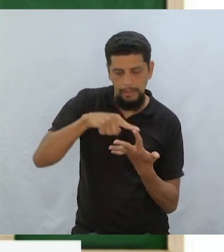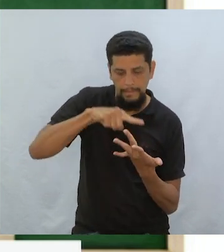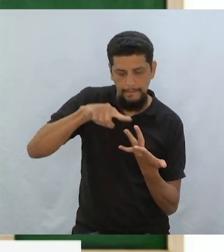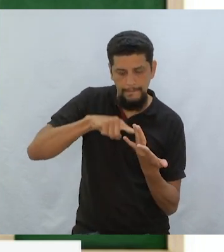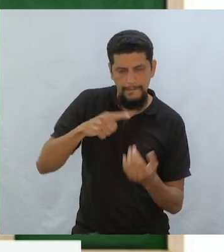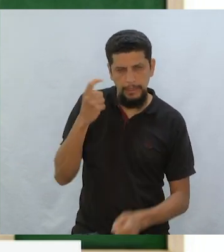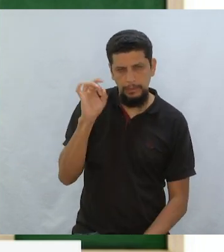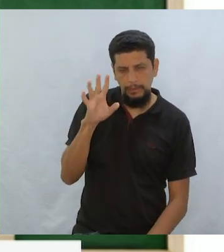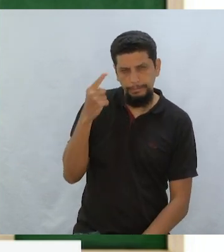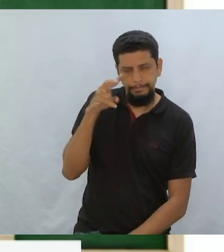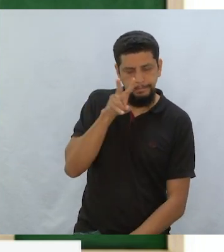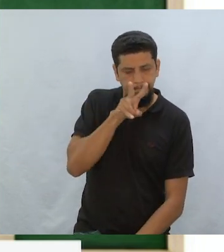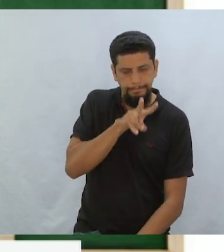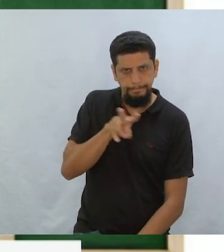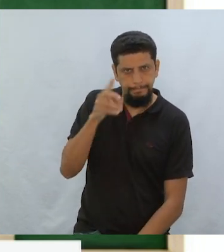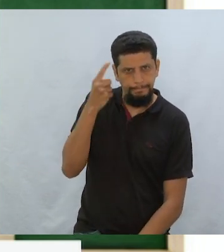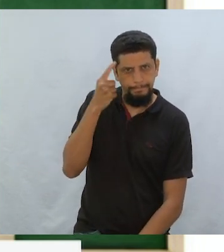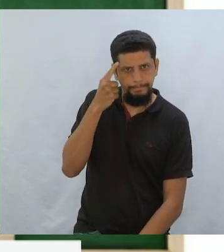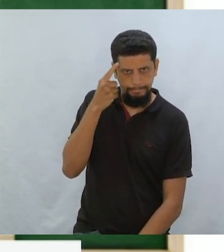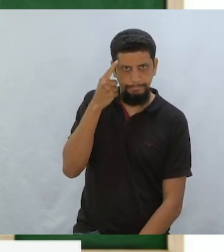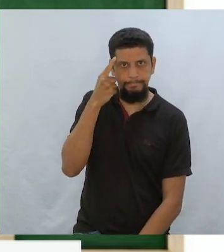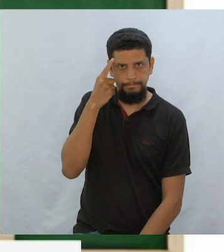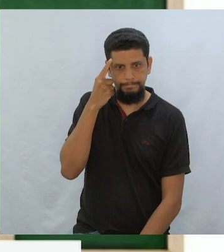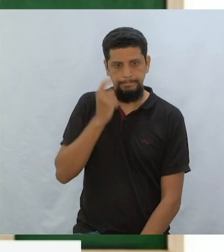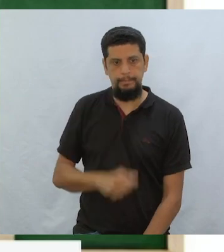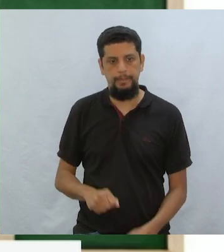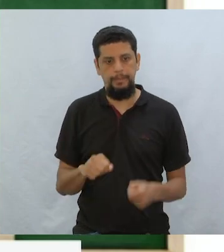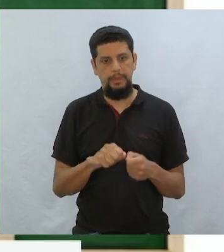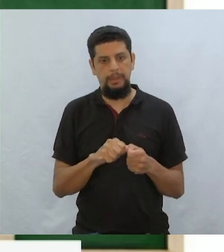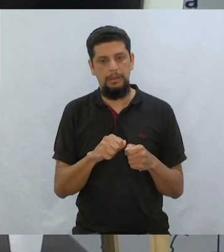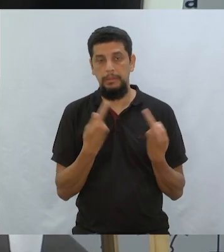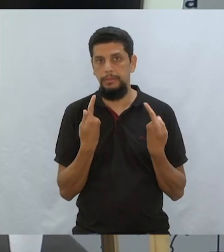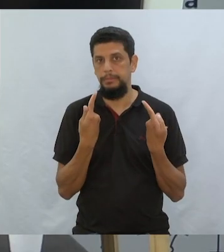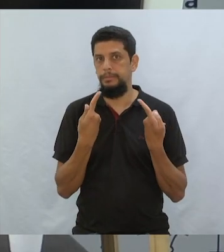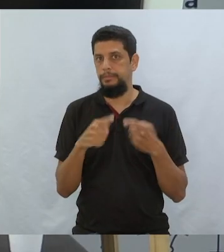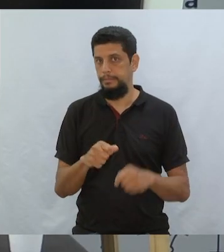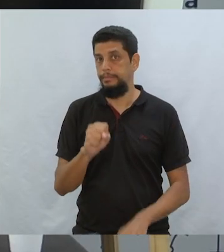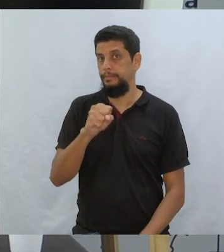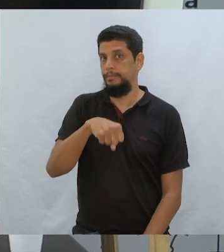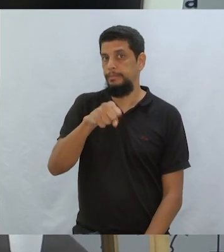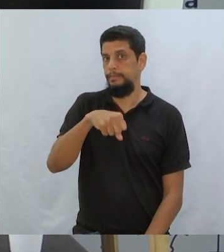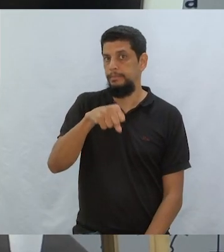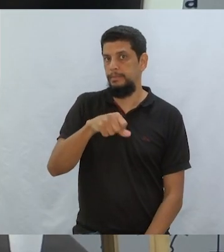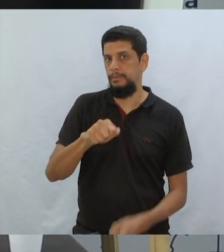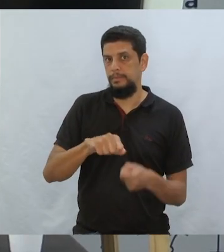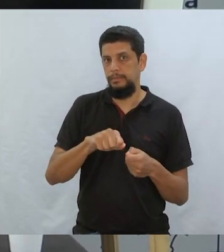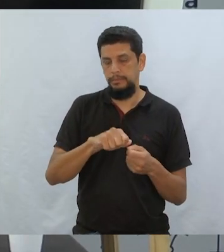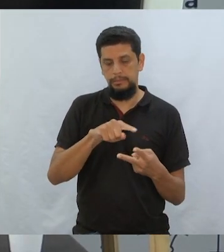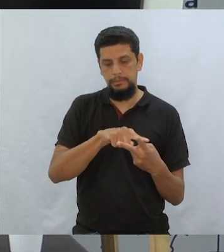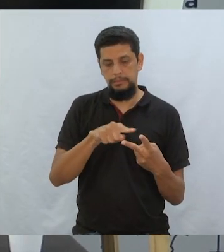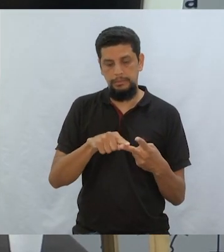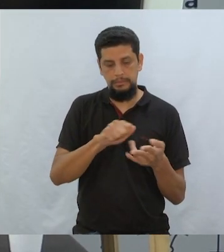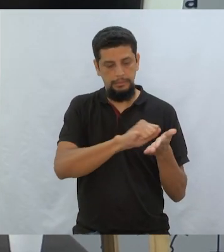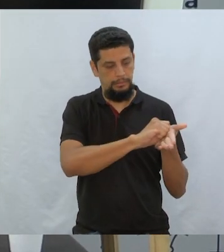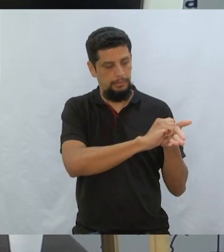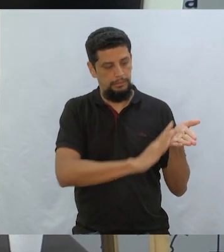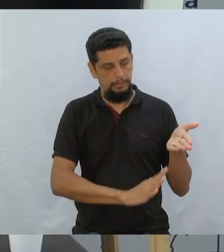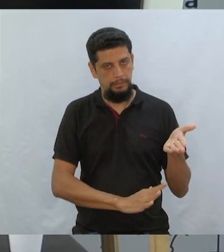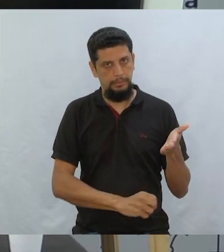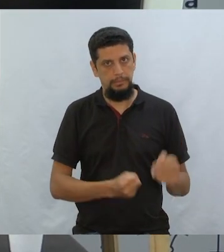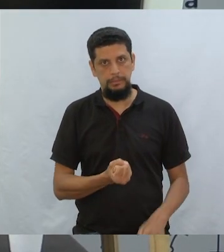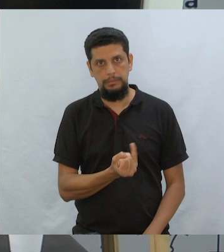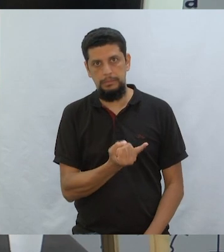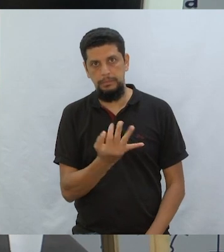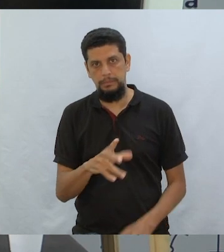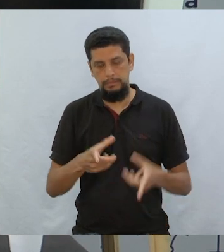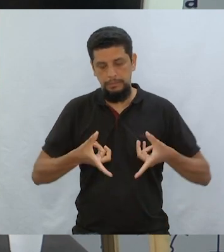Só com a nossa mente, tentando imaginar. Fizemos a nossa atividade? Sim, fizemos duas atividades hoje, né?